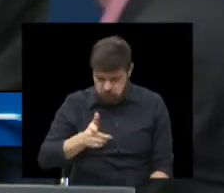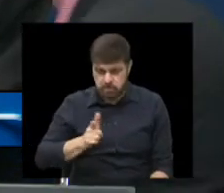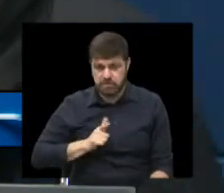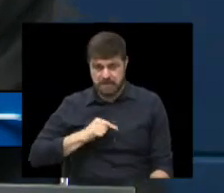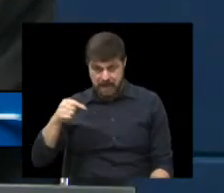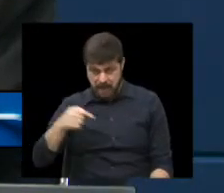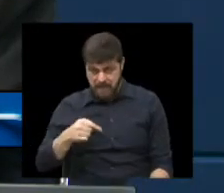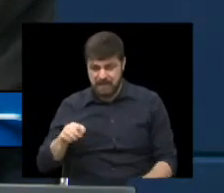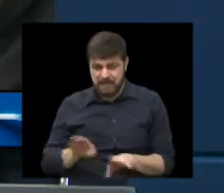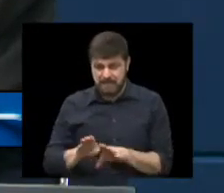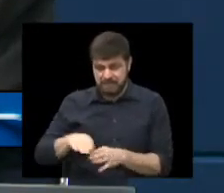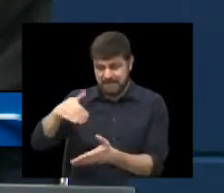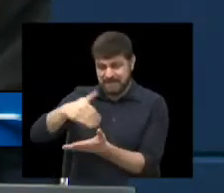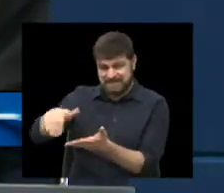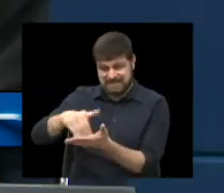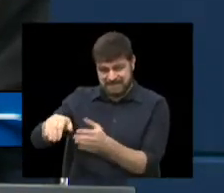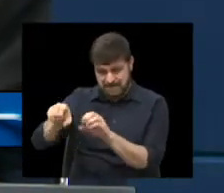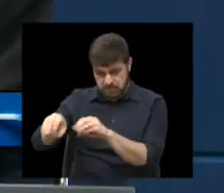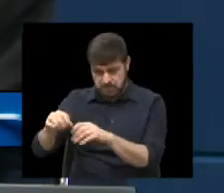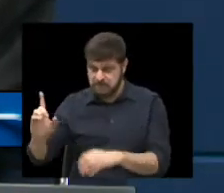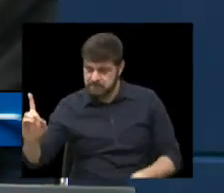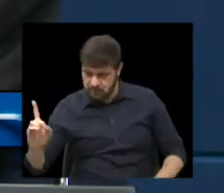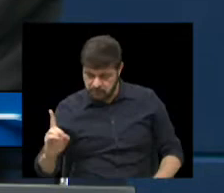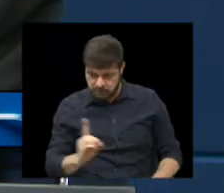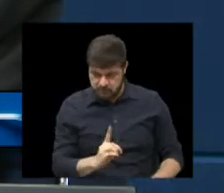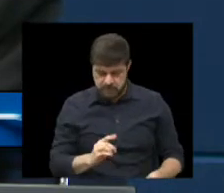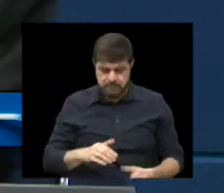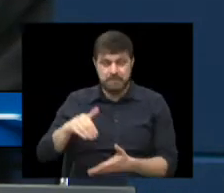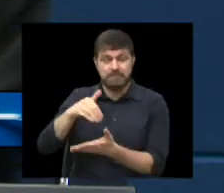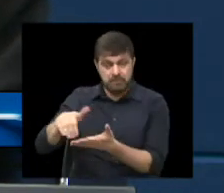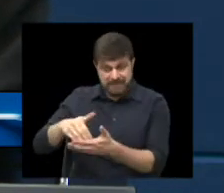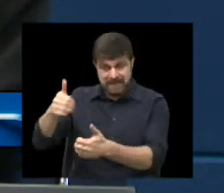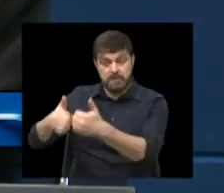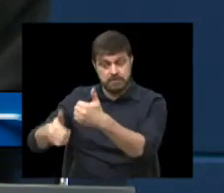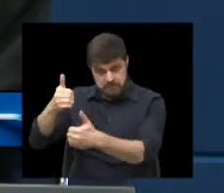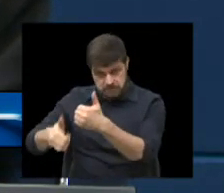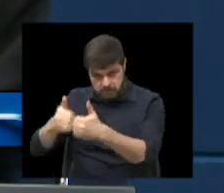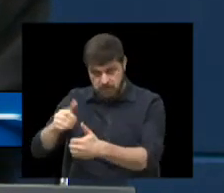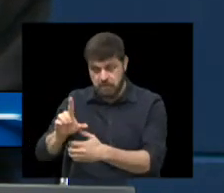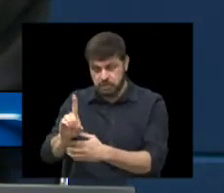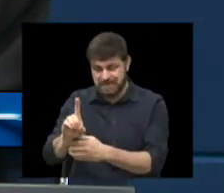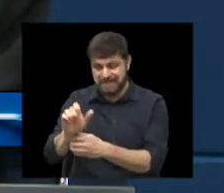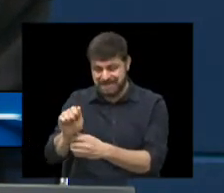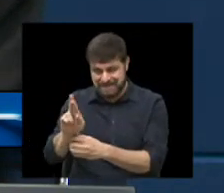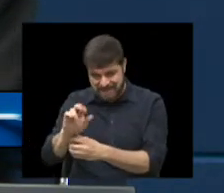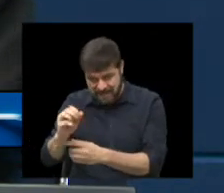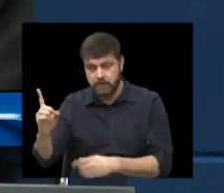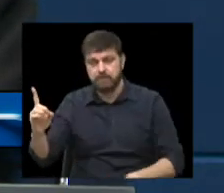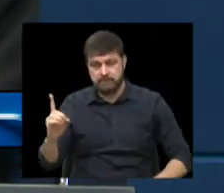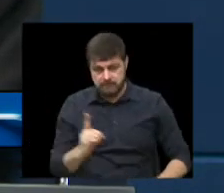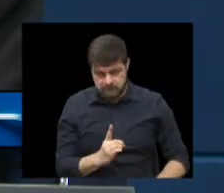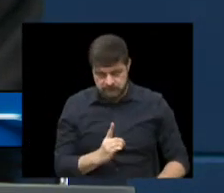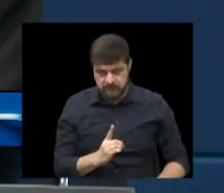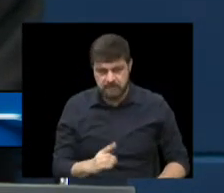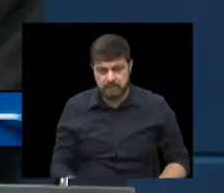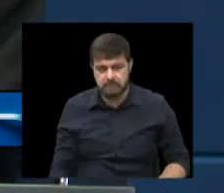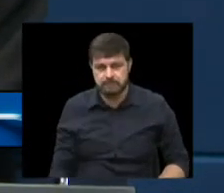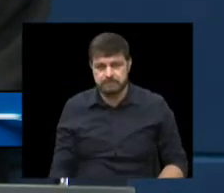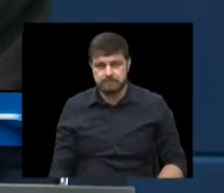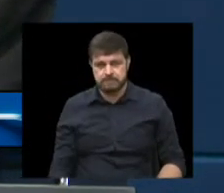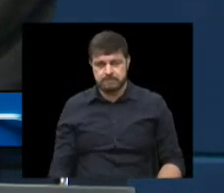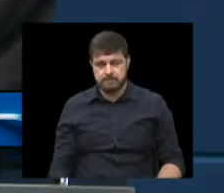comissão a secretária de Educação, o secretário de Esporte, doutor Dário Saad, secretária Solange da